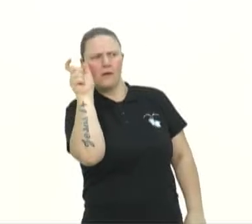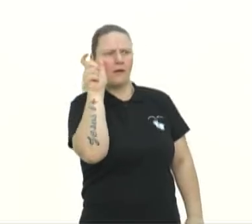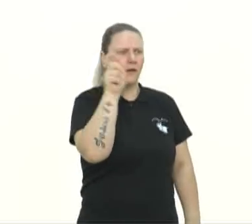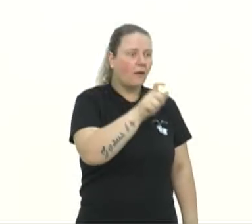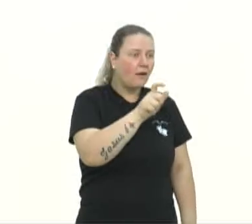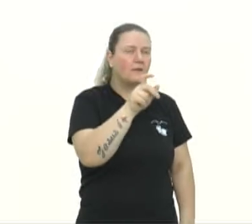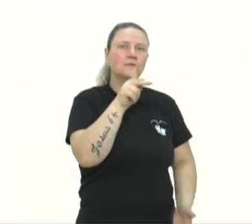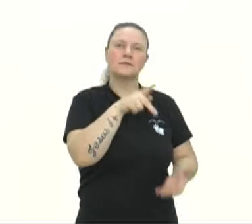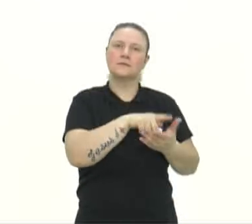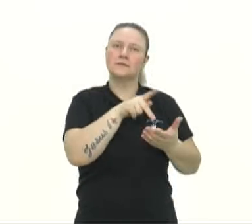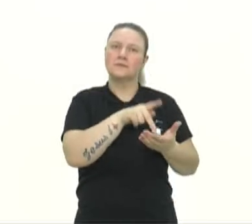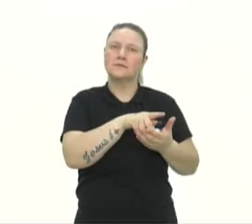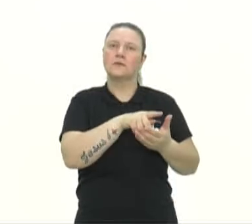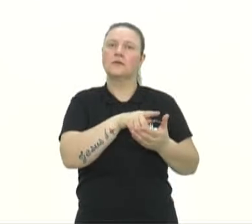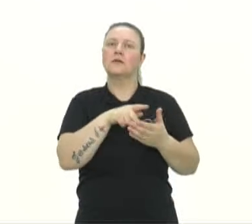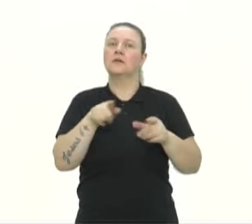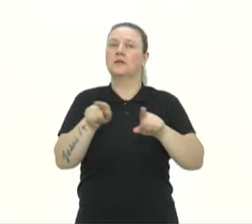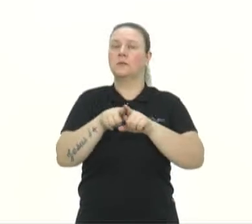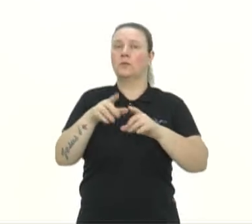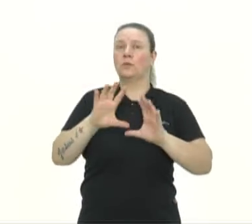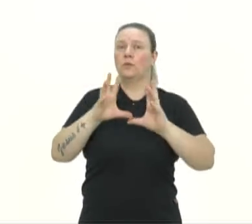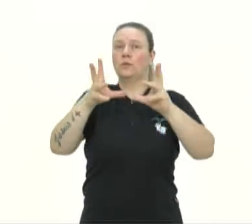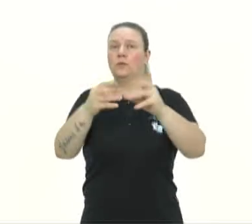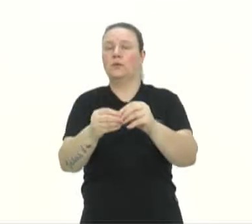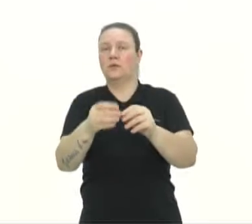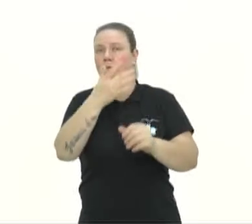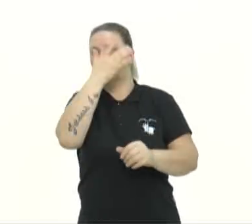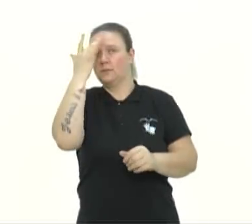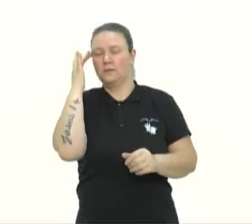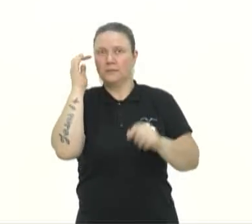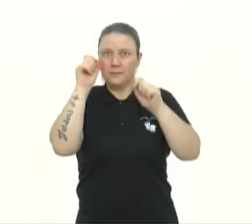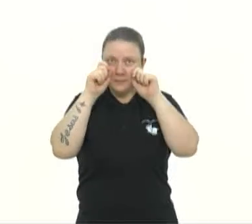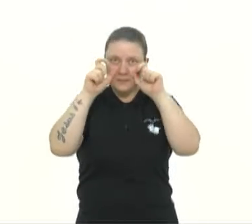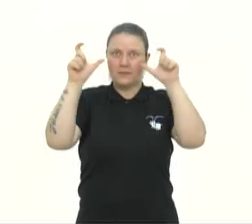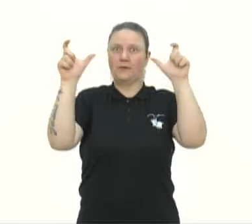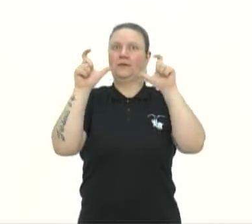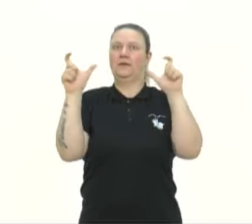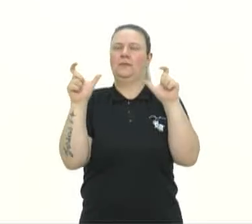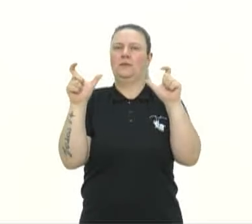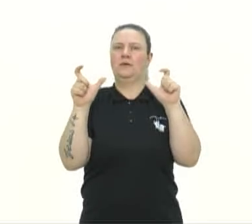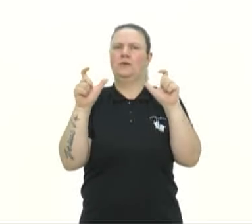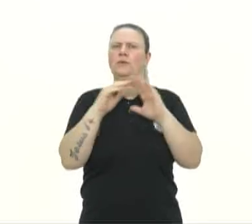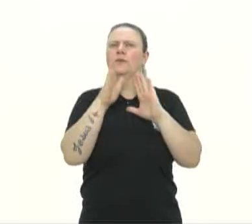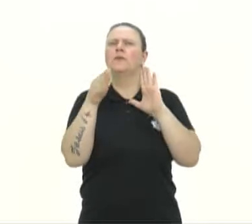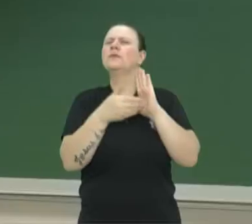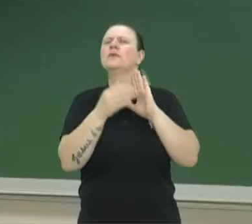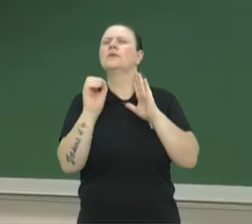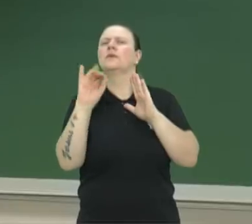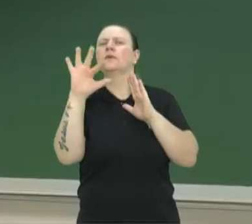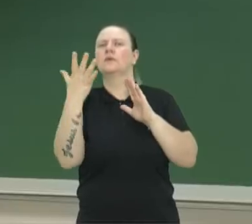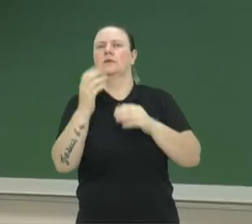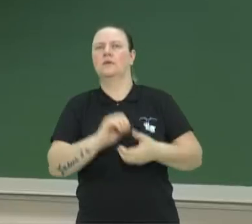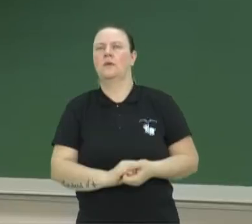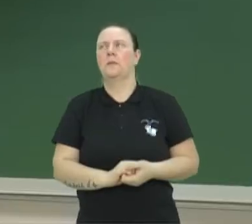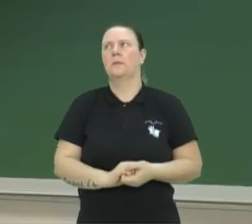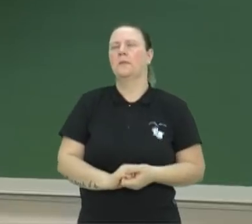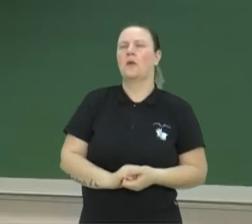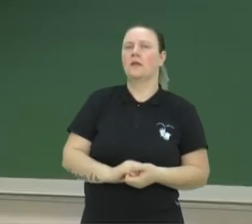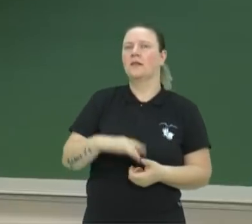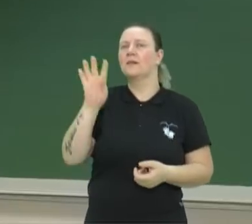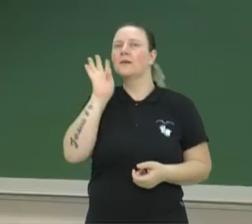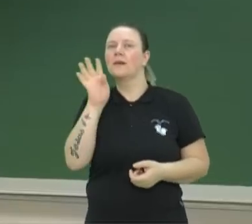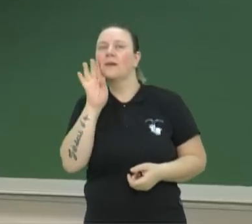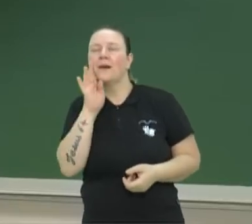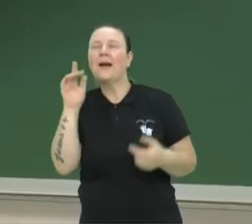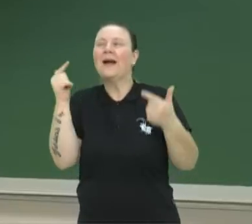que os participantes ficam atentos a cada situação relatada. Então alguma coisa ali muito legal, muito